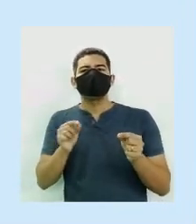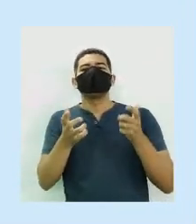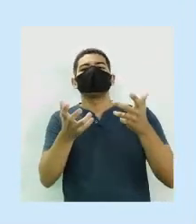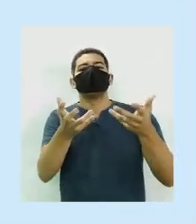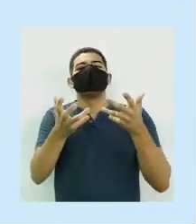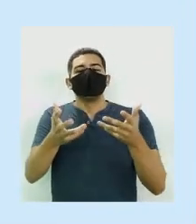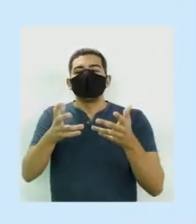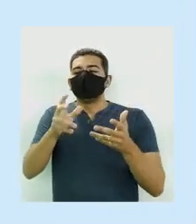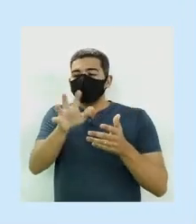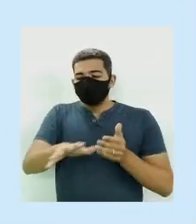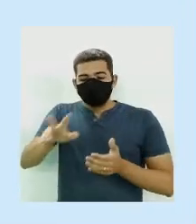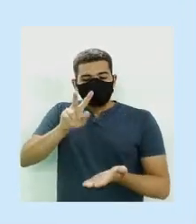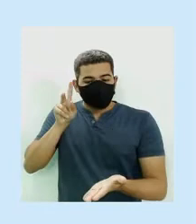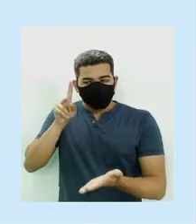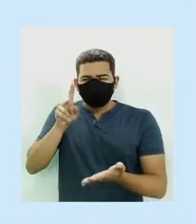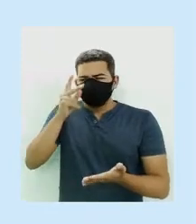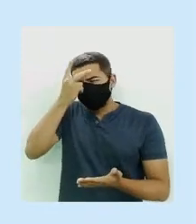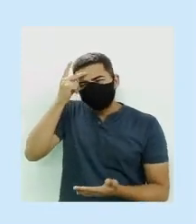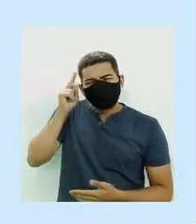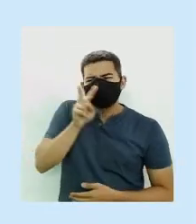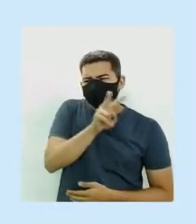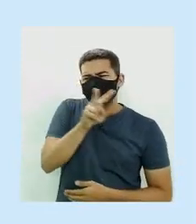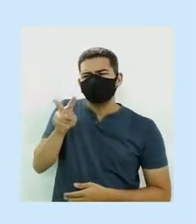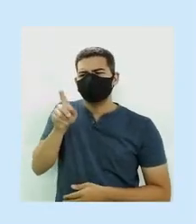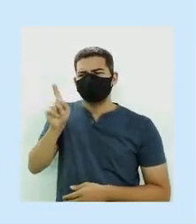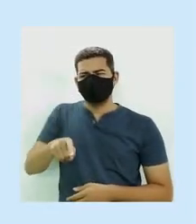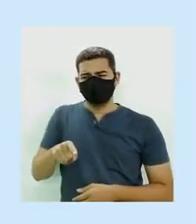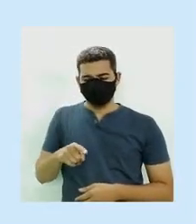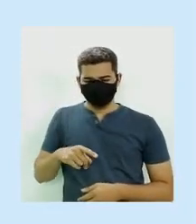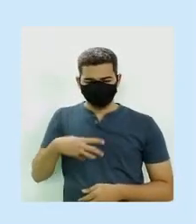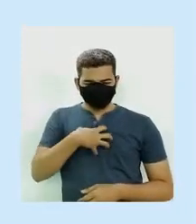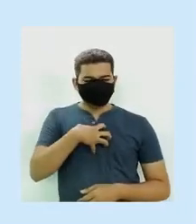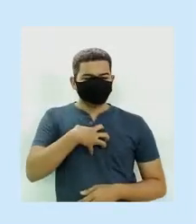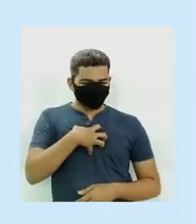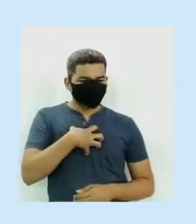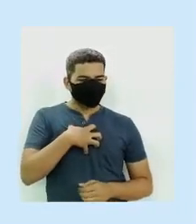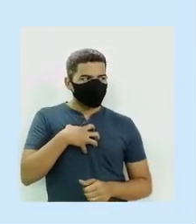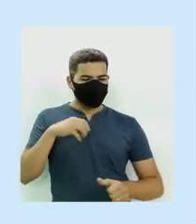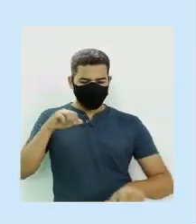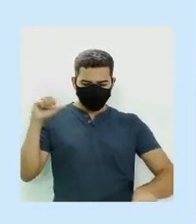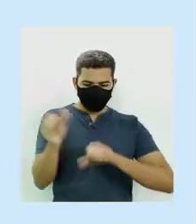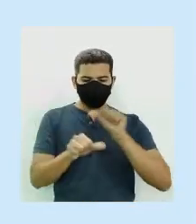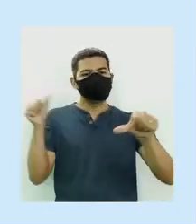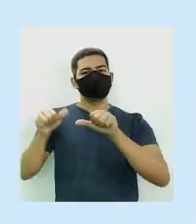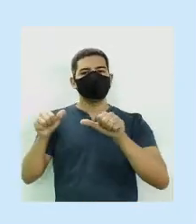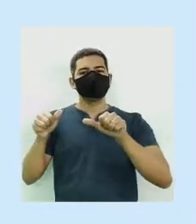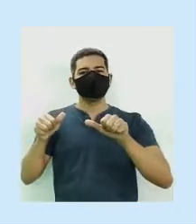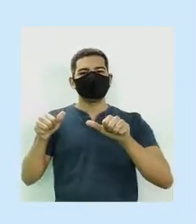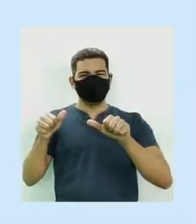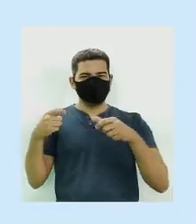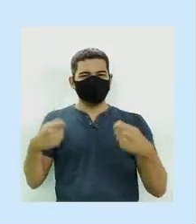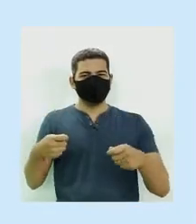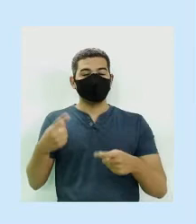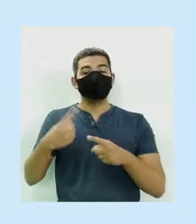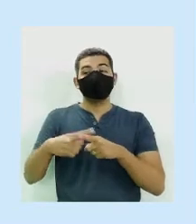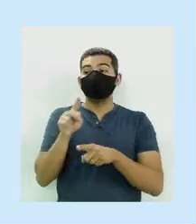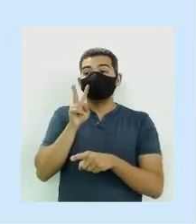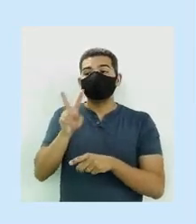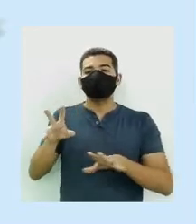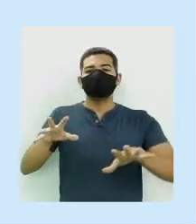de uma forma crítica, de uma maneira cidadã, fazendo com que esse movimento